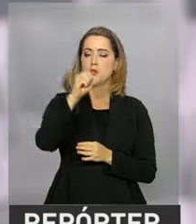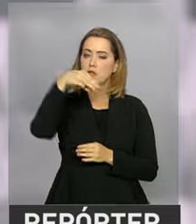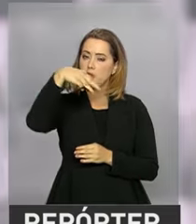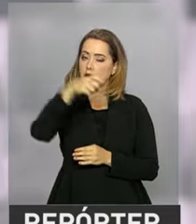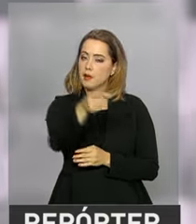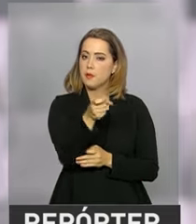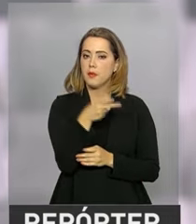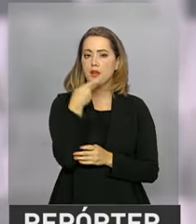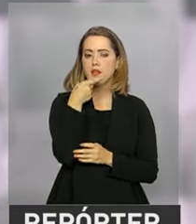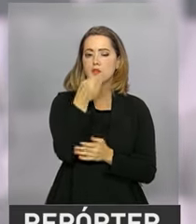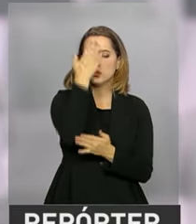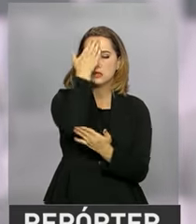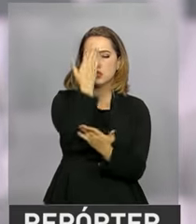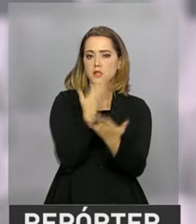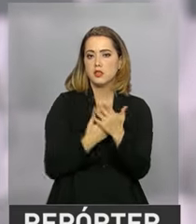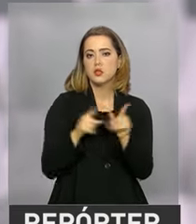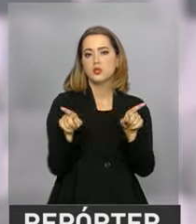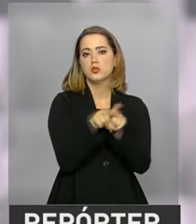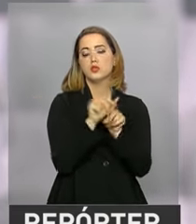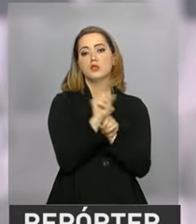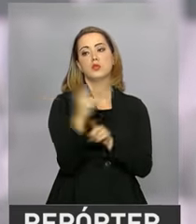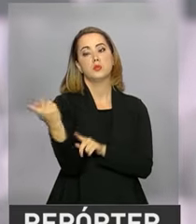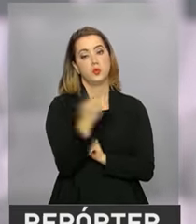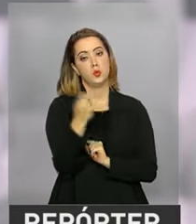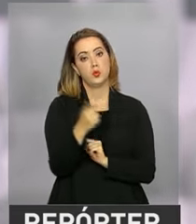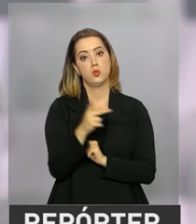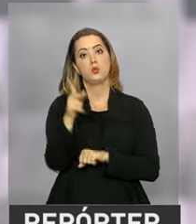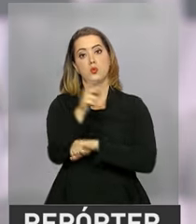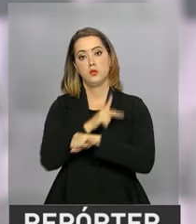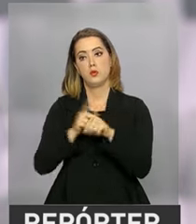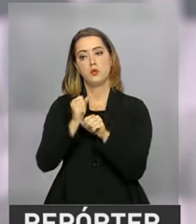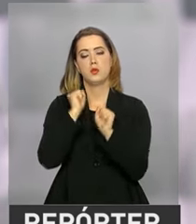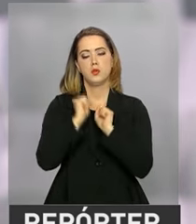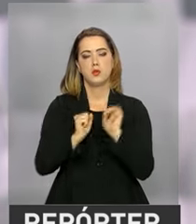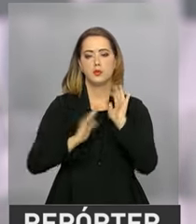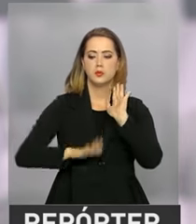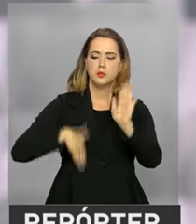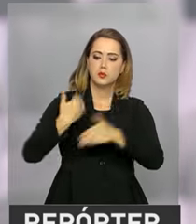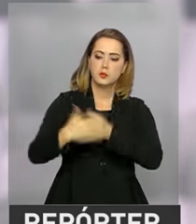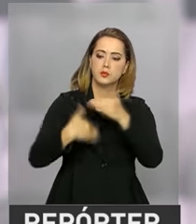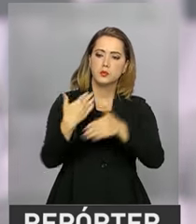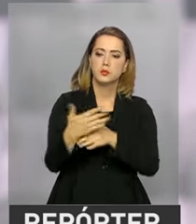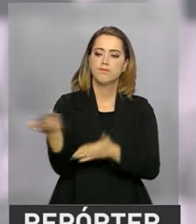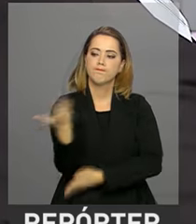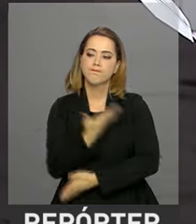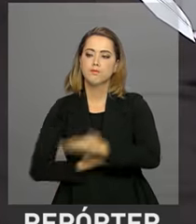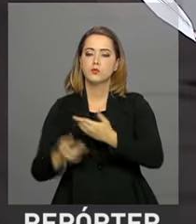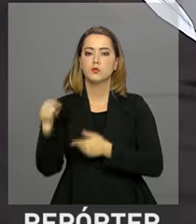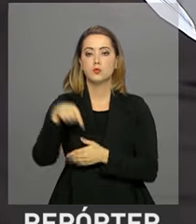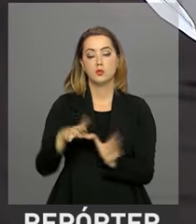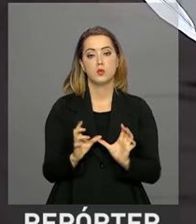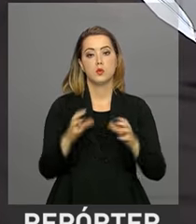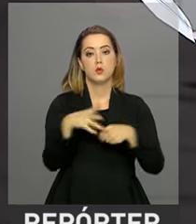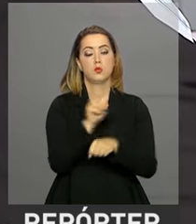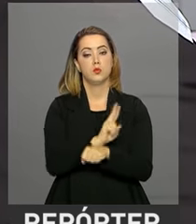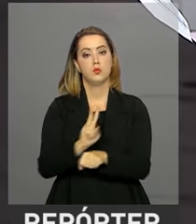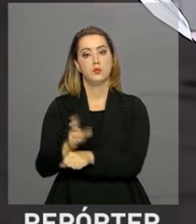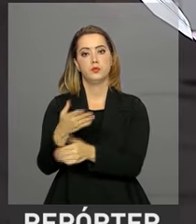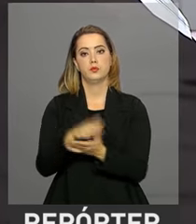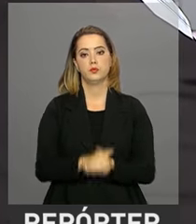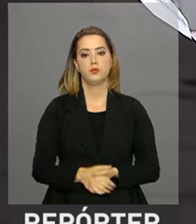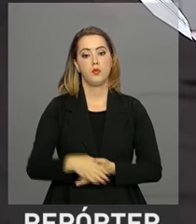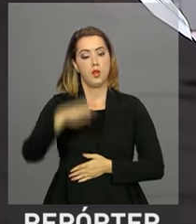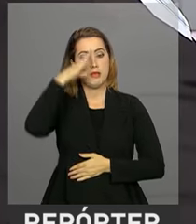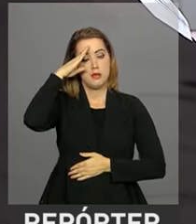norte-americana também acredita que há espaço para os dois países avançarem nos negócios nessa área. Dentro da Força Aérea, Exército